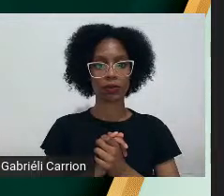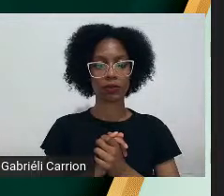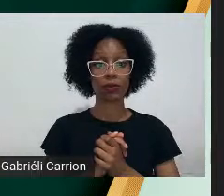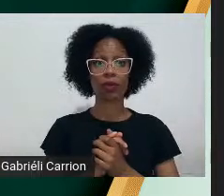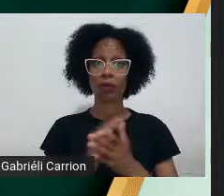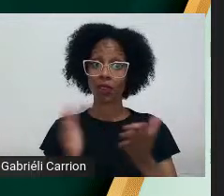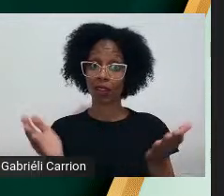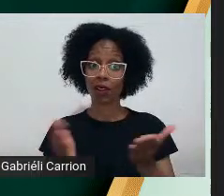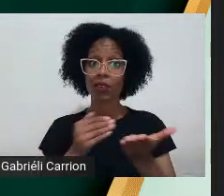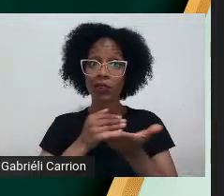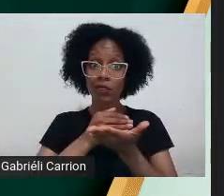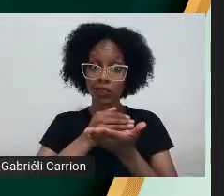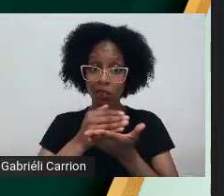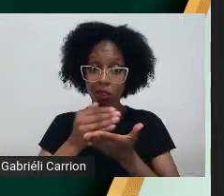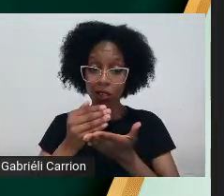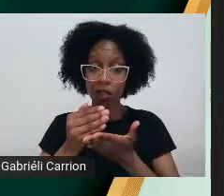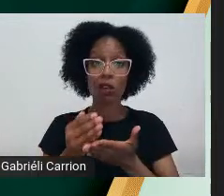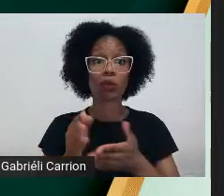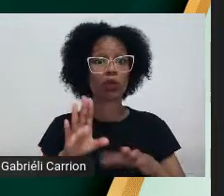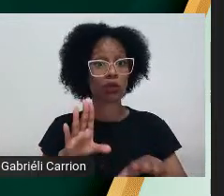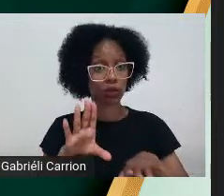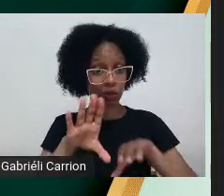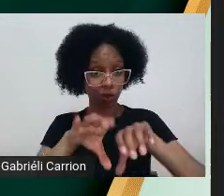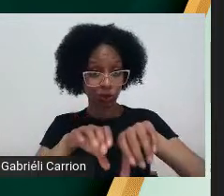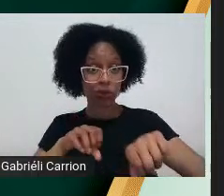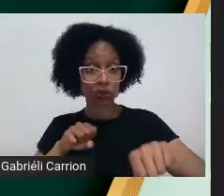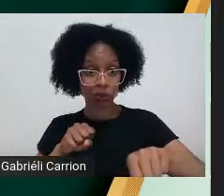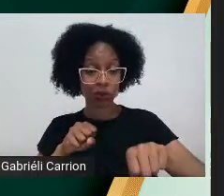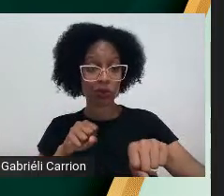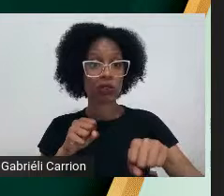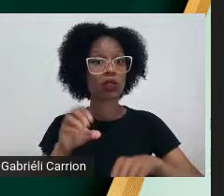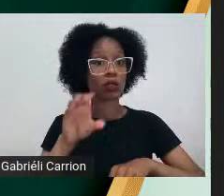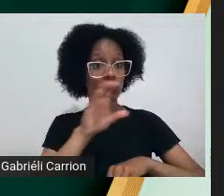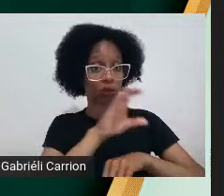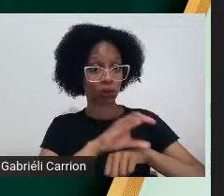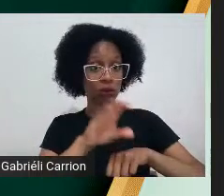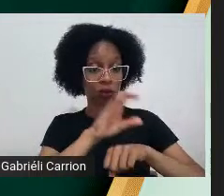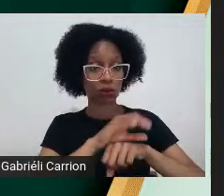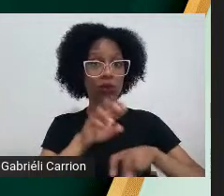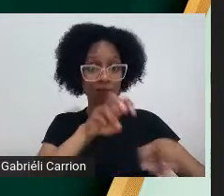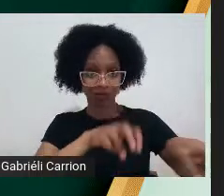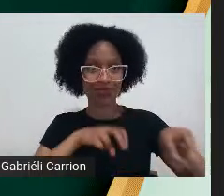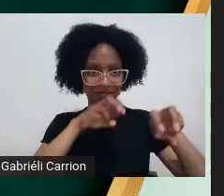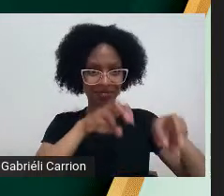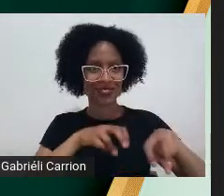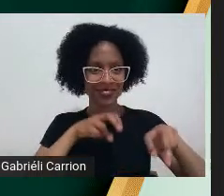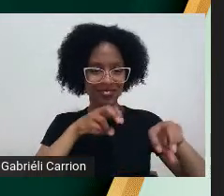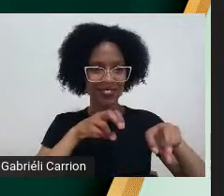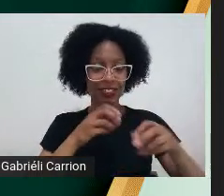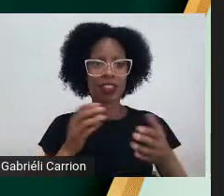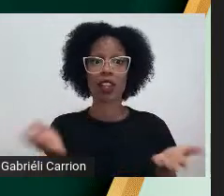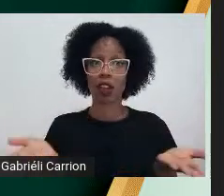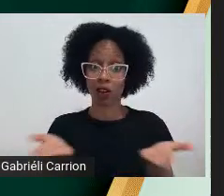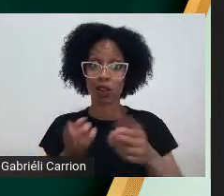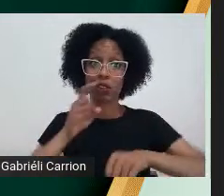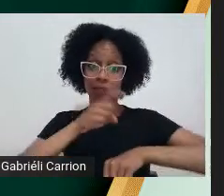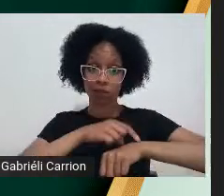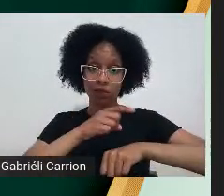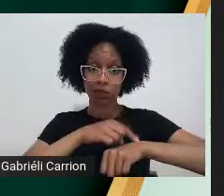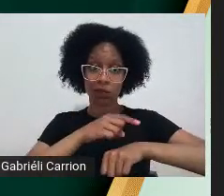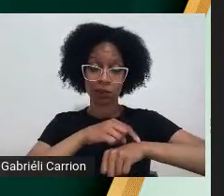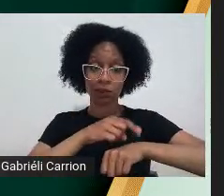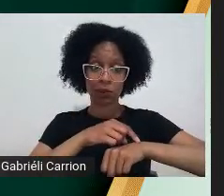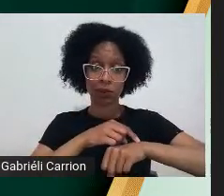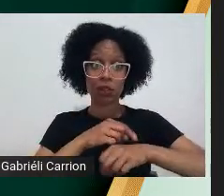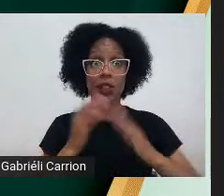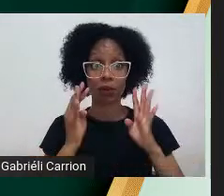Daremos início à outorga do grau aos graduandos de Agronomia. Neste momento, solicitamos atenção